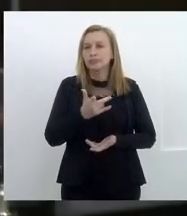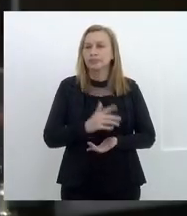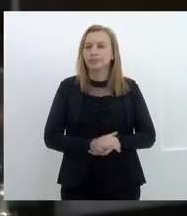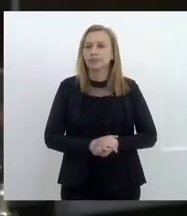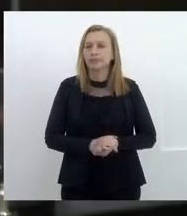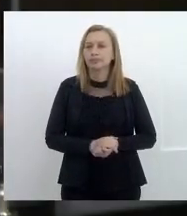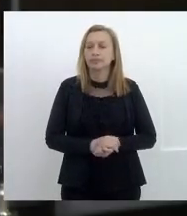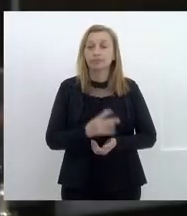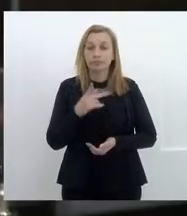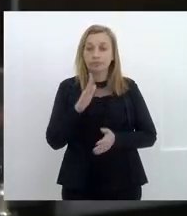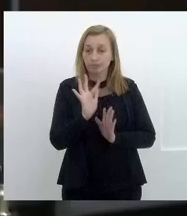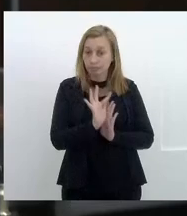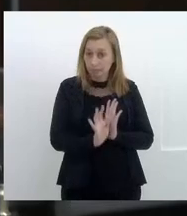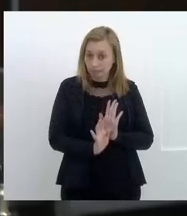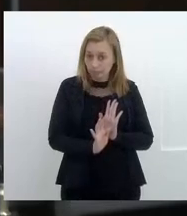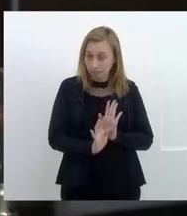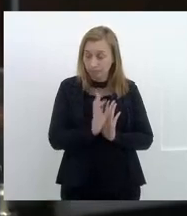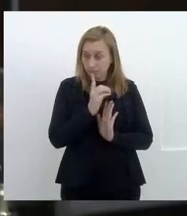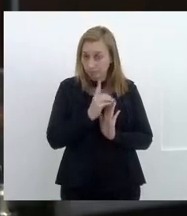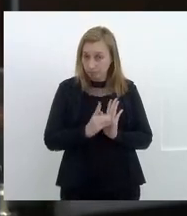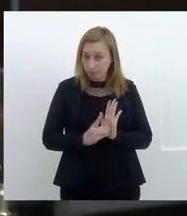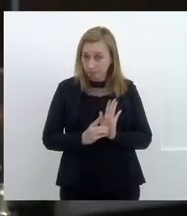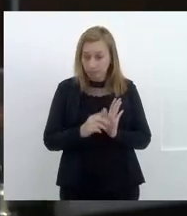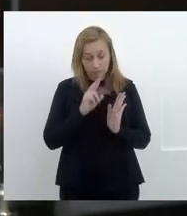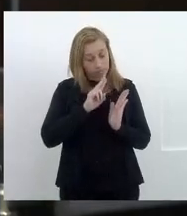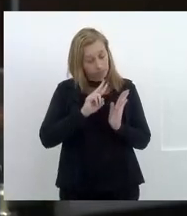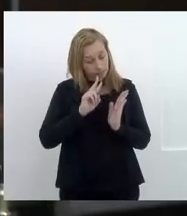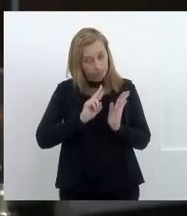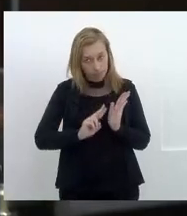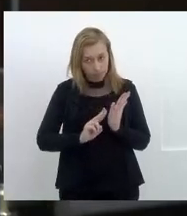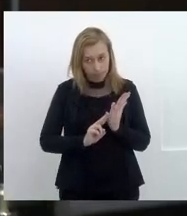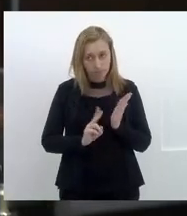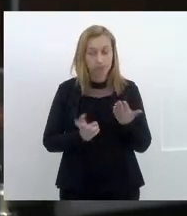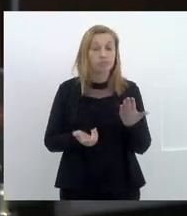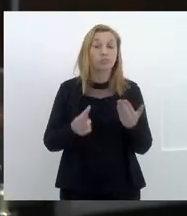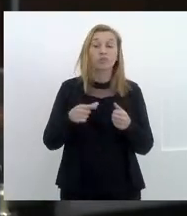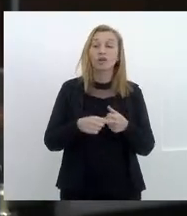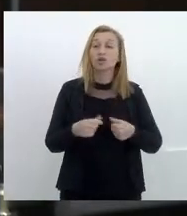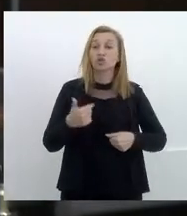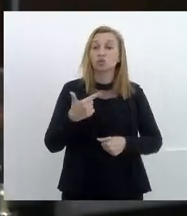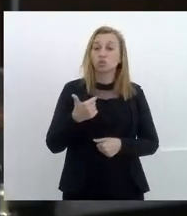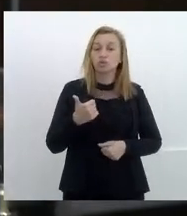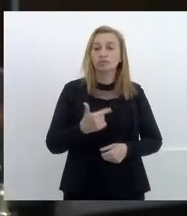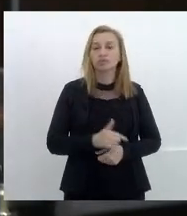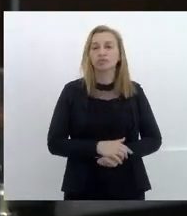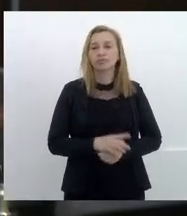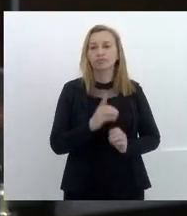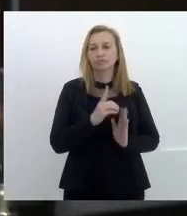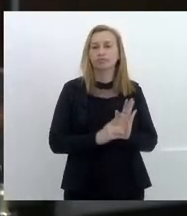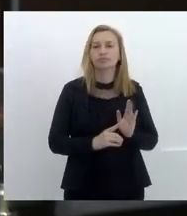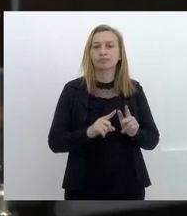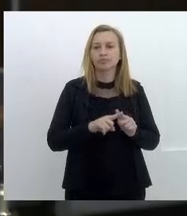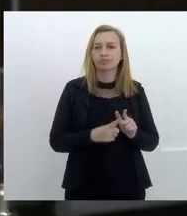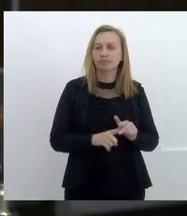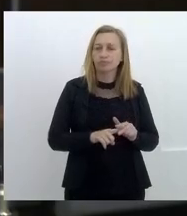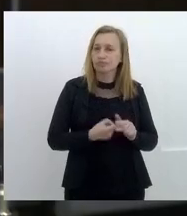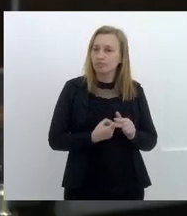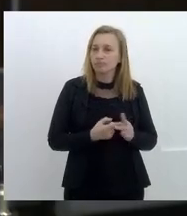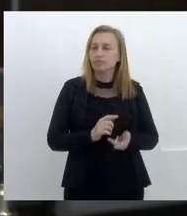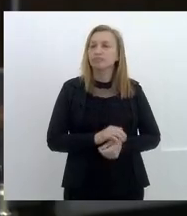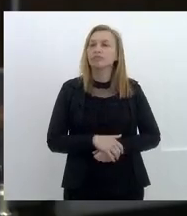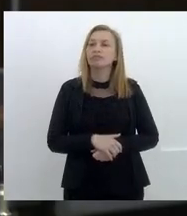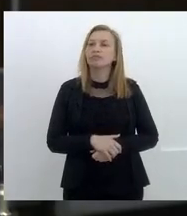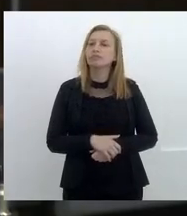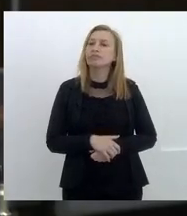e citando o texto do Decreto com Cristo o artigo 12 do Decreto regulamentador